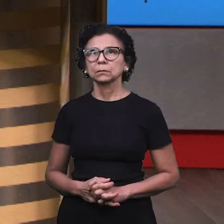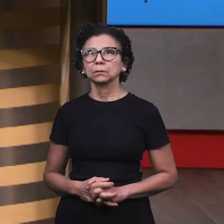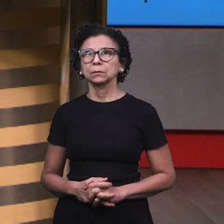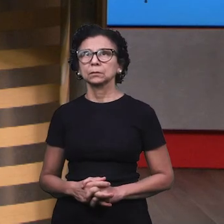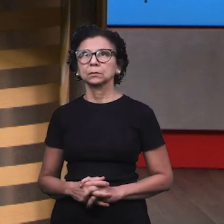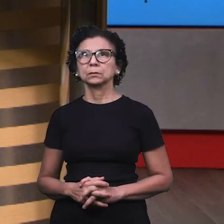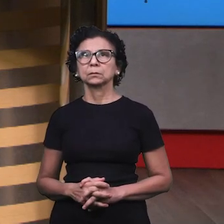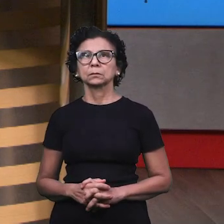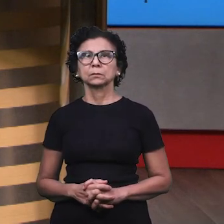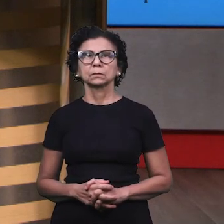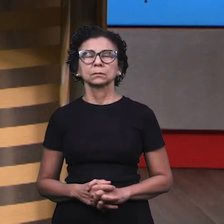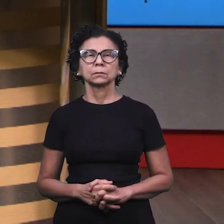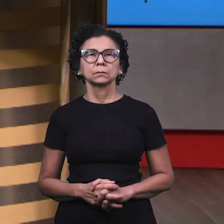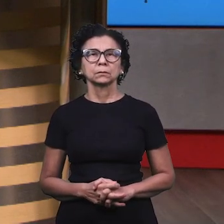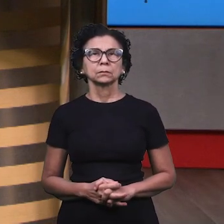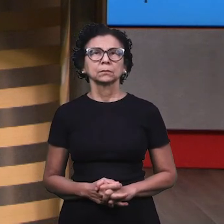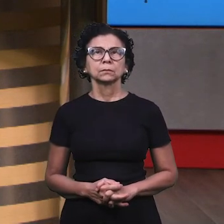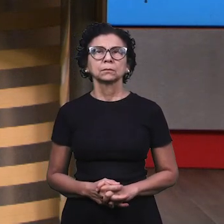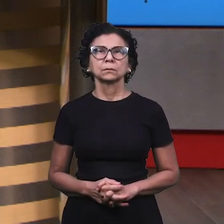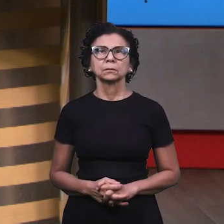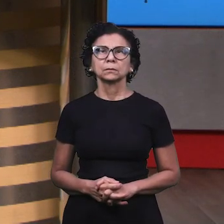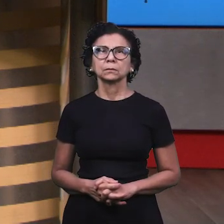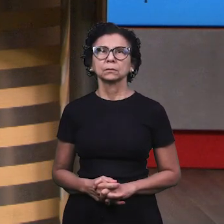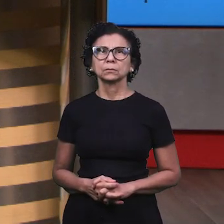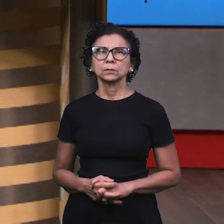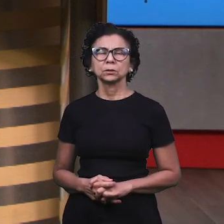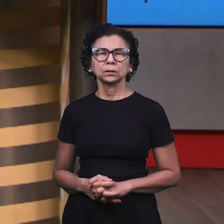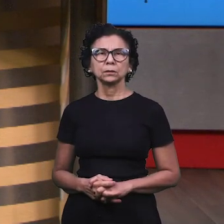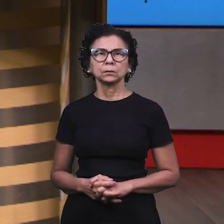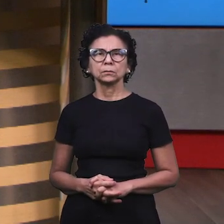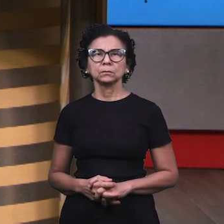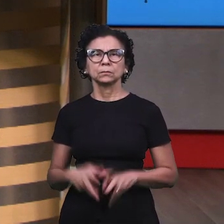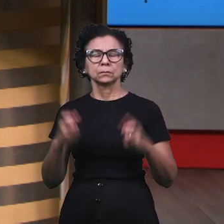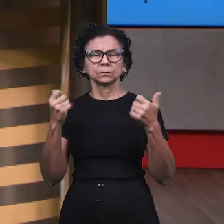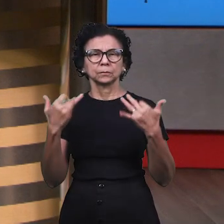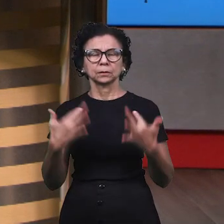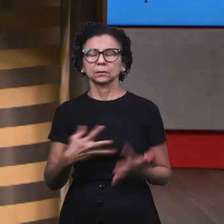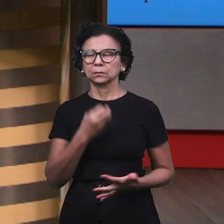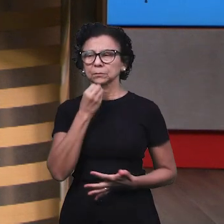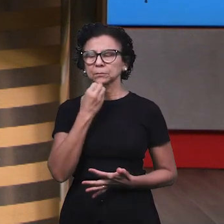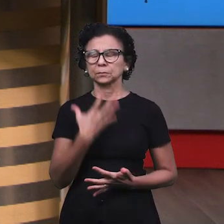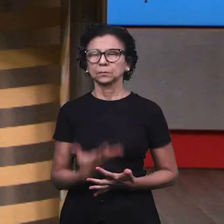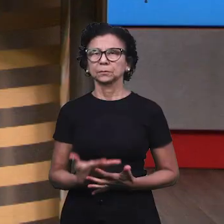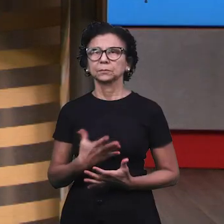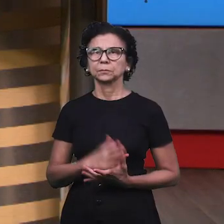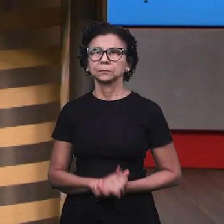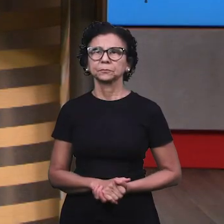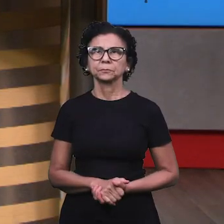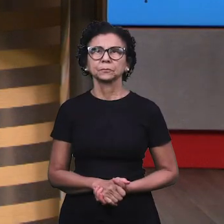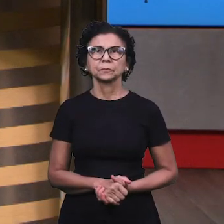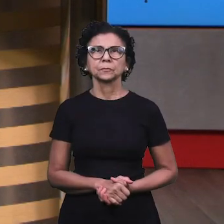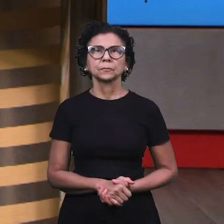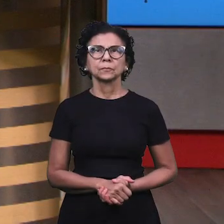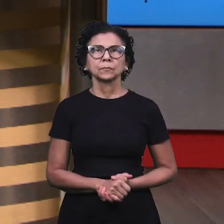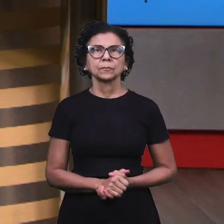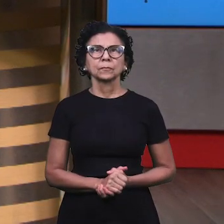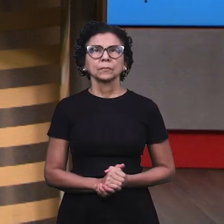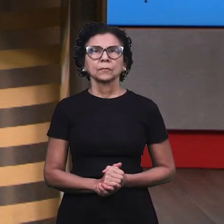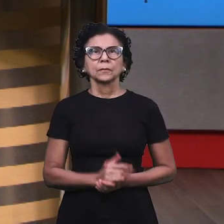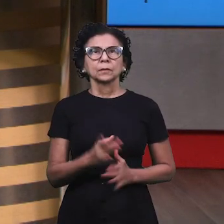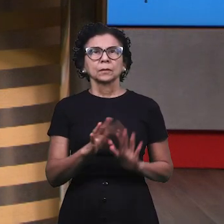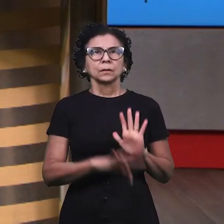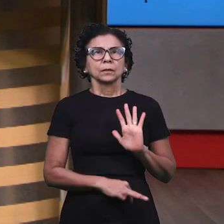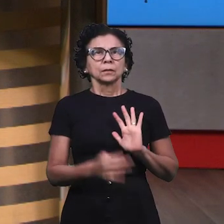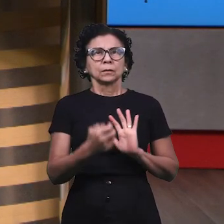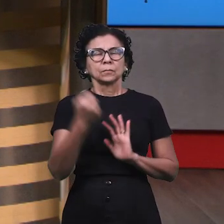é? Essa explicação do pastor Leonardo. E, claro, o texto tem muitas revelações,